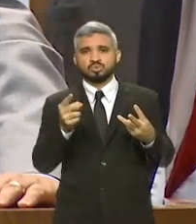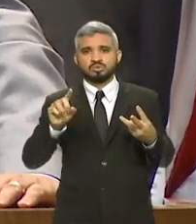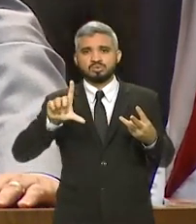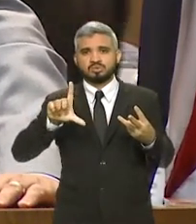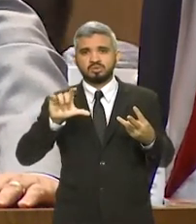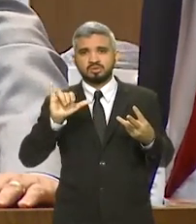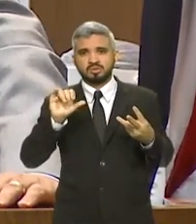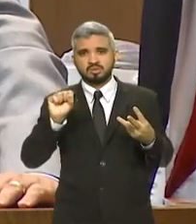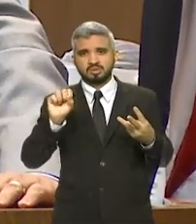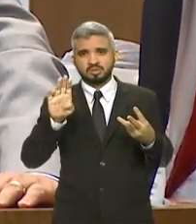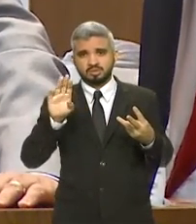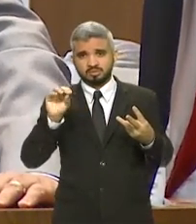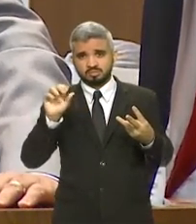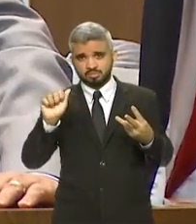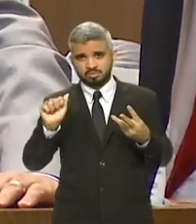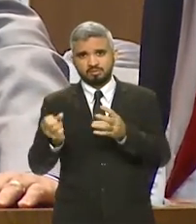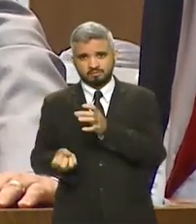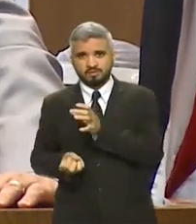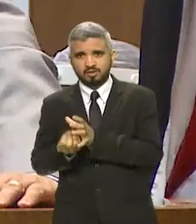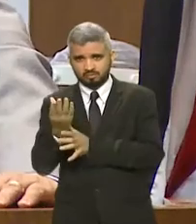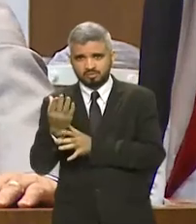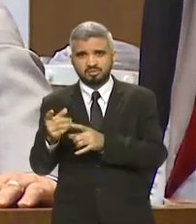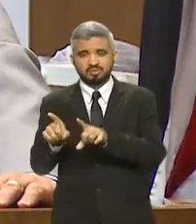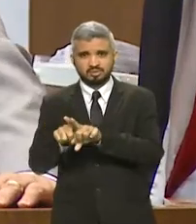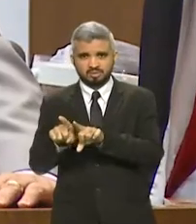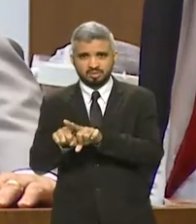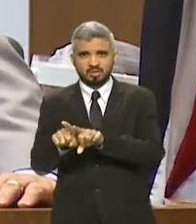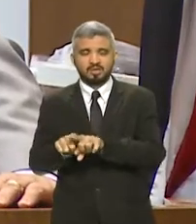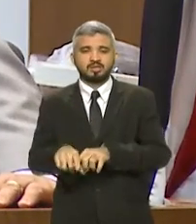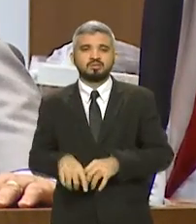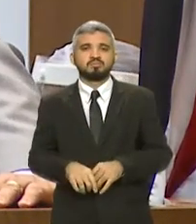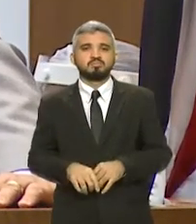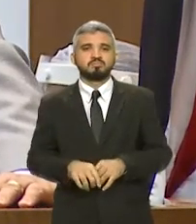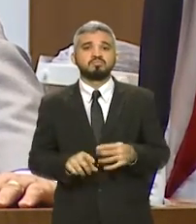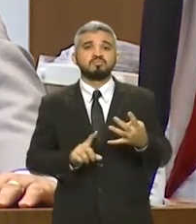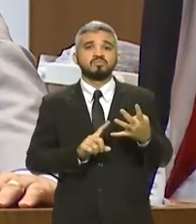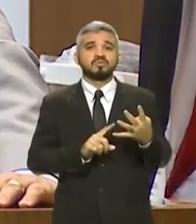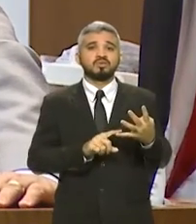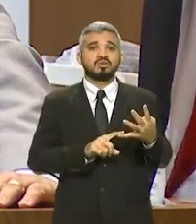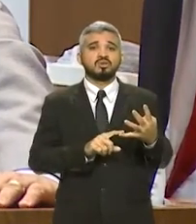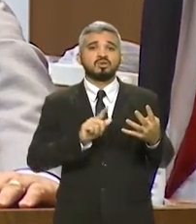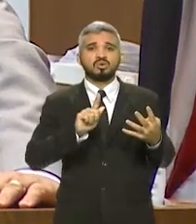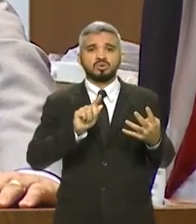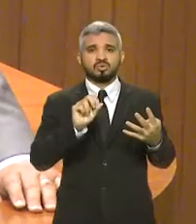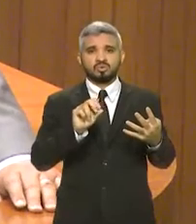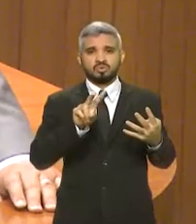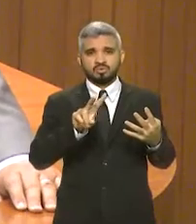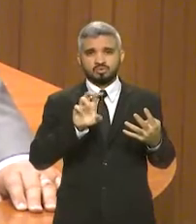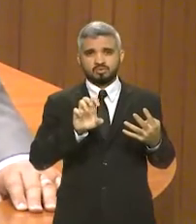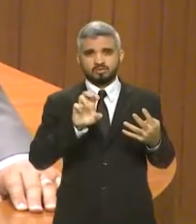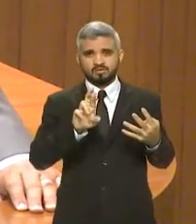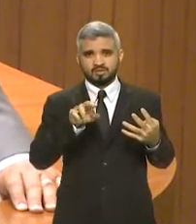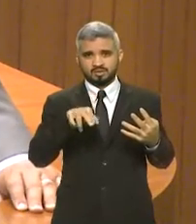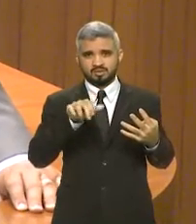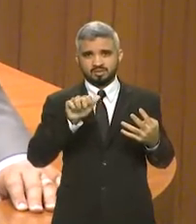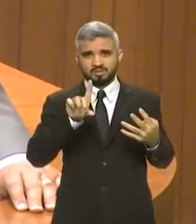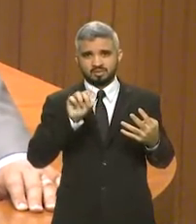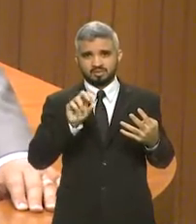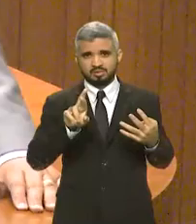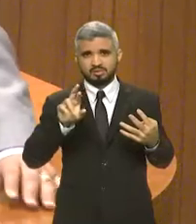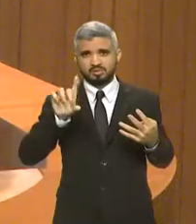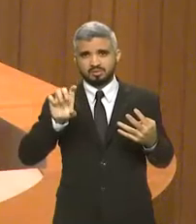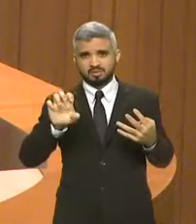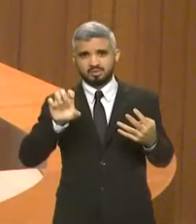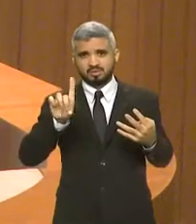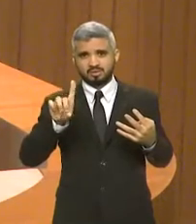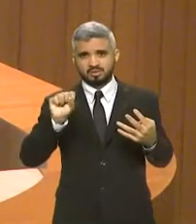Parece que libere o microfone. Estamos lutando para o município de Governador Edson Lobão, estamos lutando por